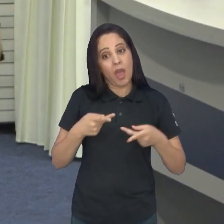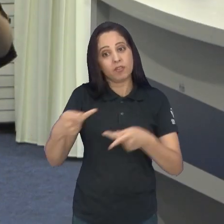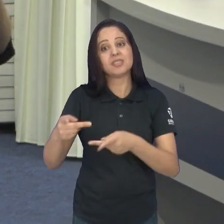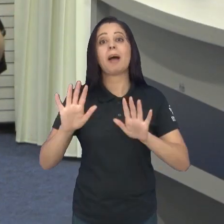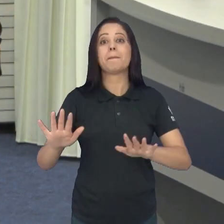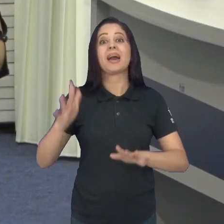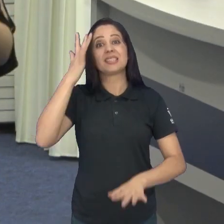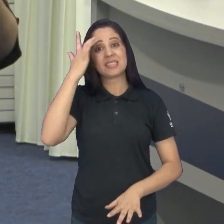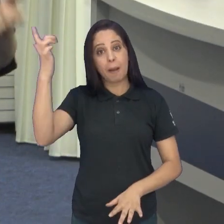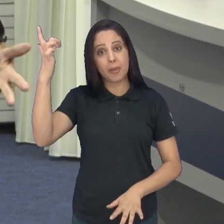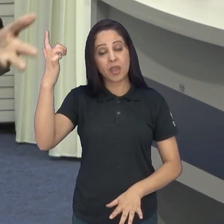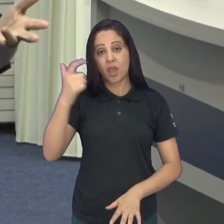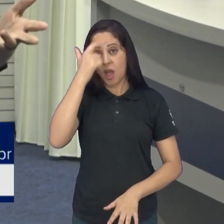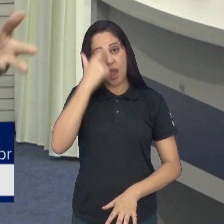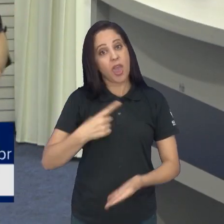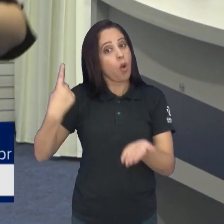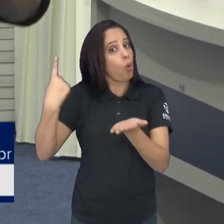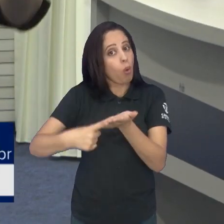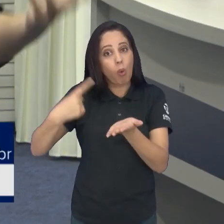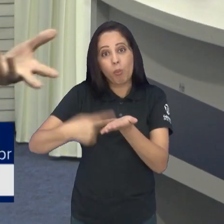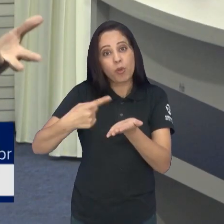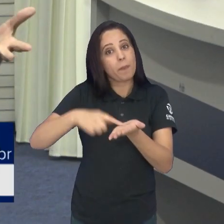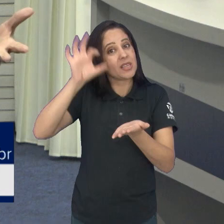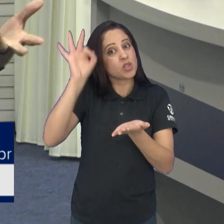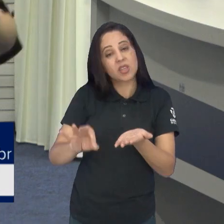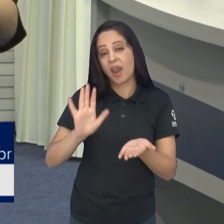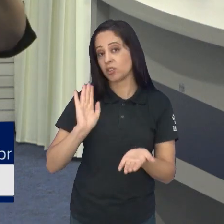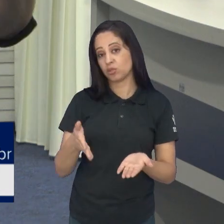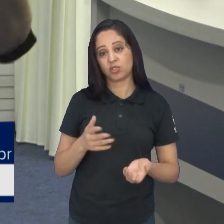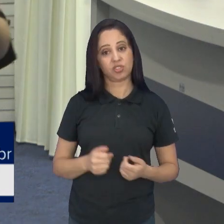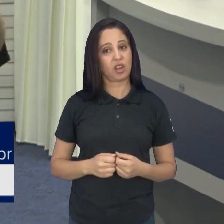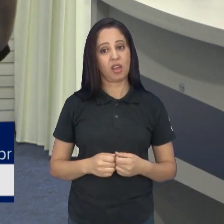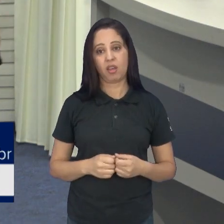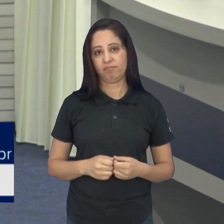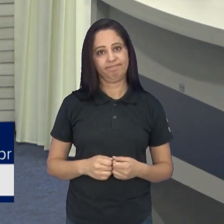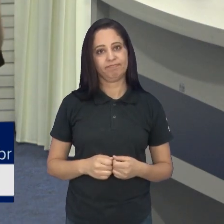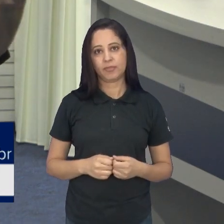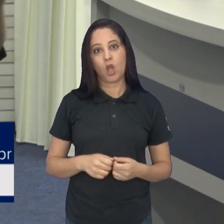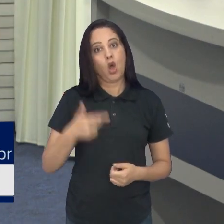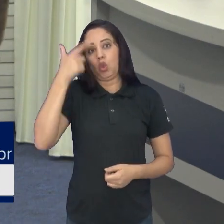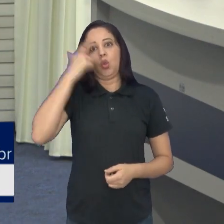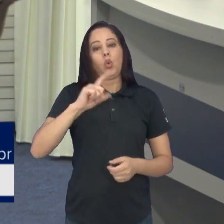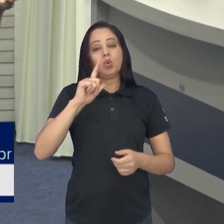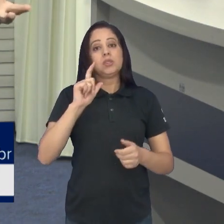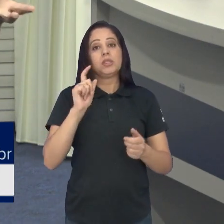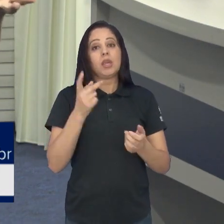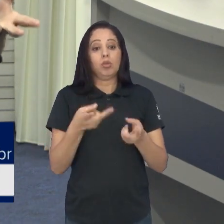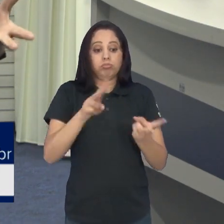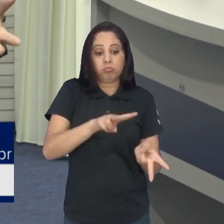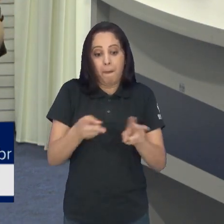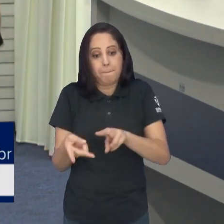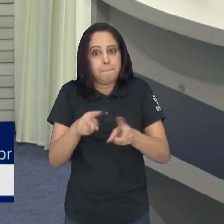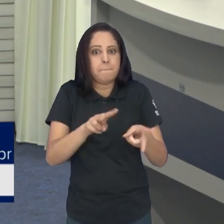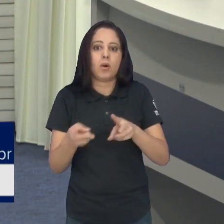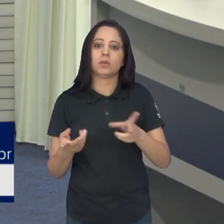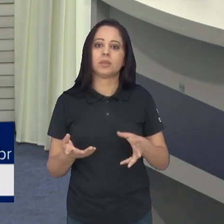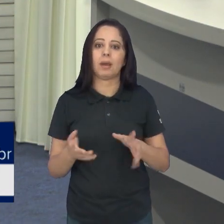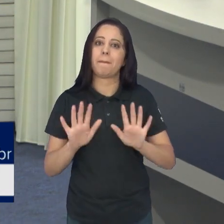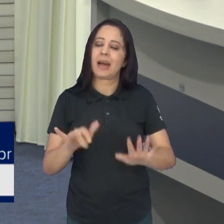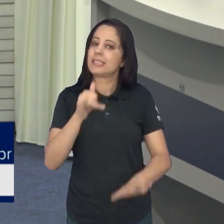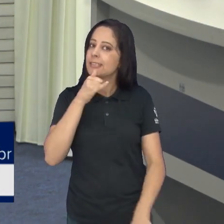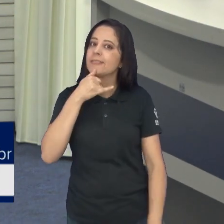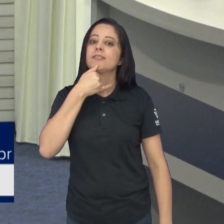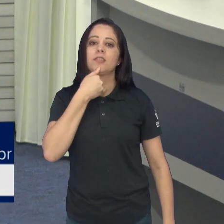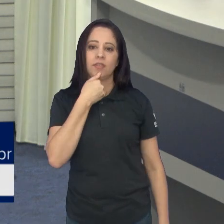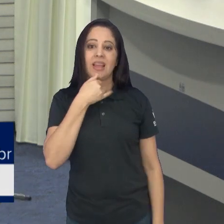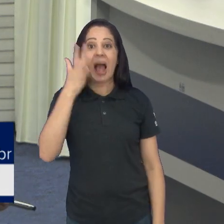amanhã eu tenho uma agenda que não dá para desmarcar, não dá para mudar, se desse eu até mudaria, mas